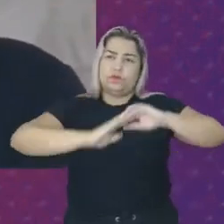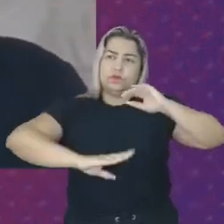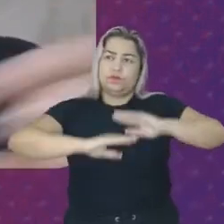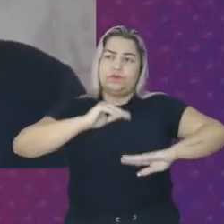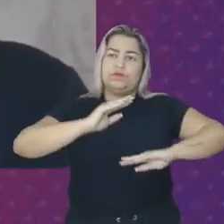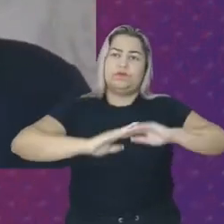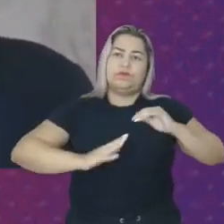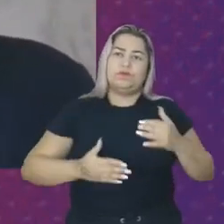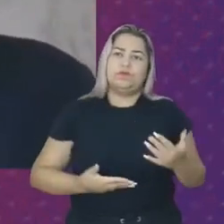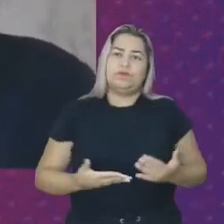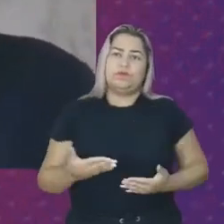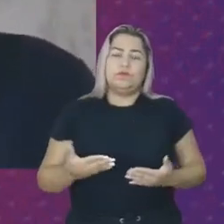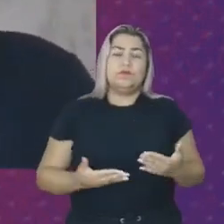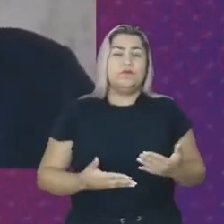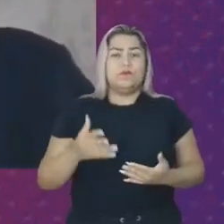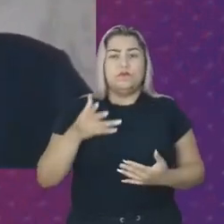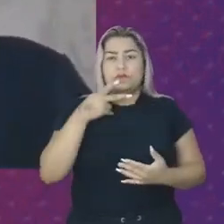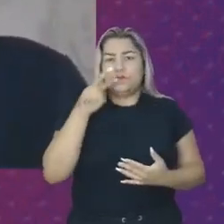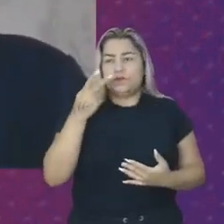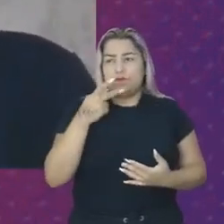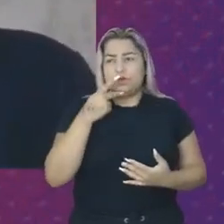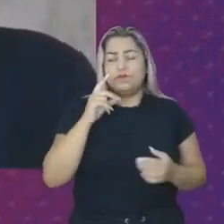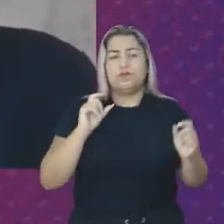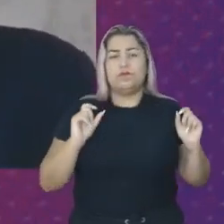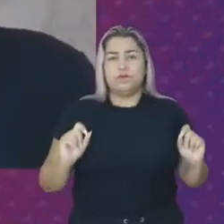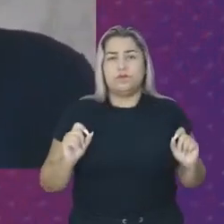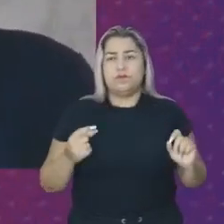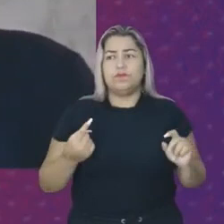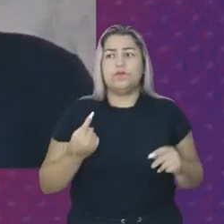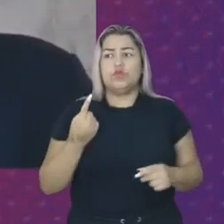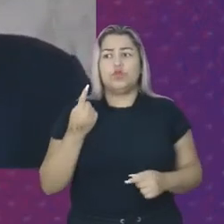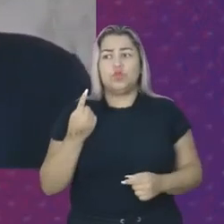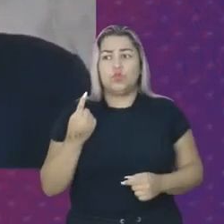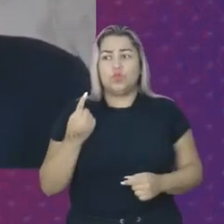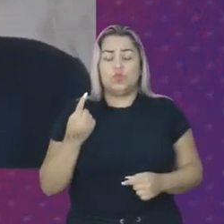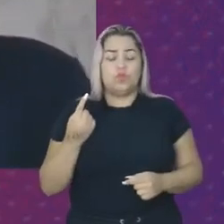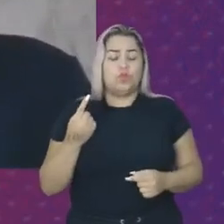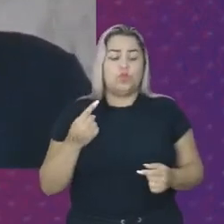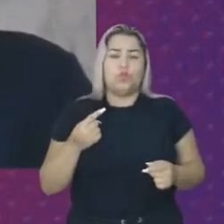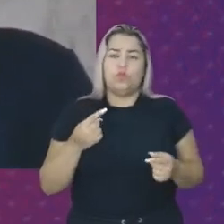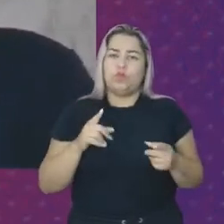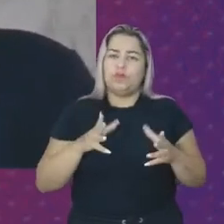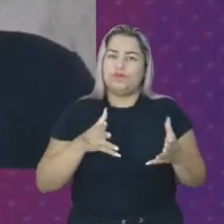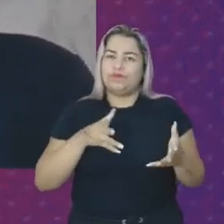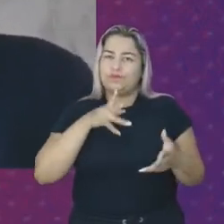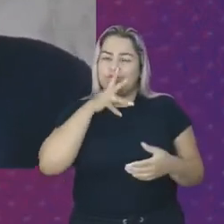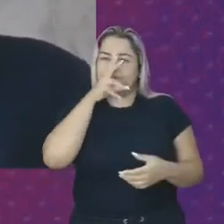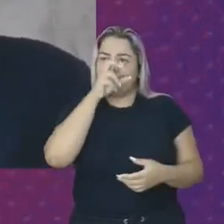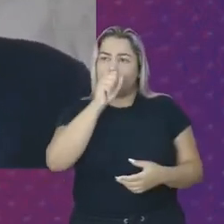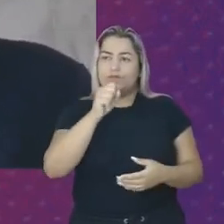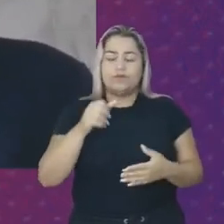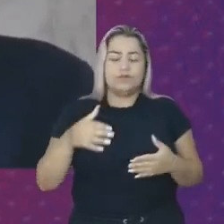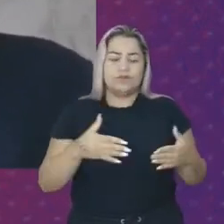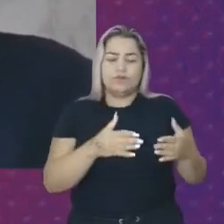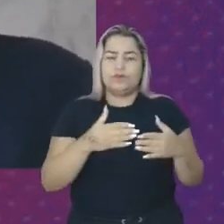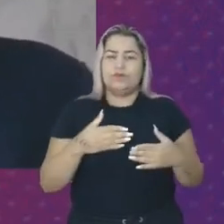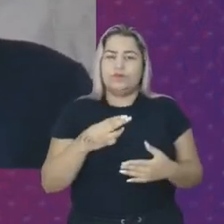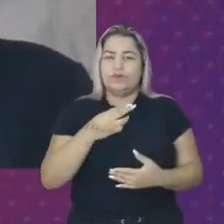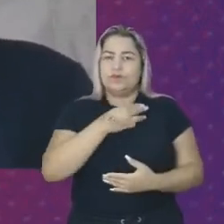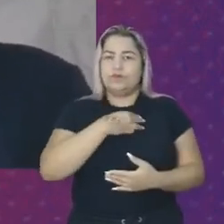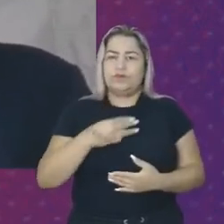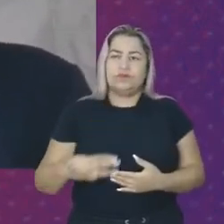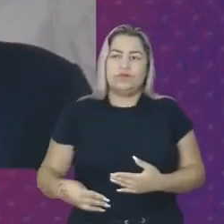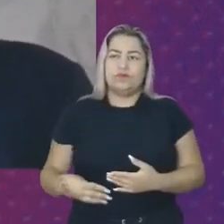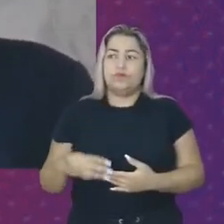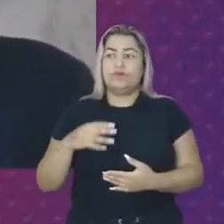e serviços que eu falei aqui, de uma jornada muito forte, a nossa ministra Cida Gonçalves